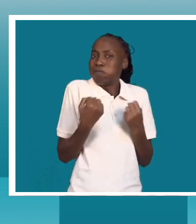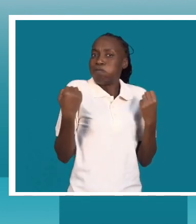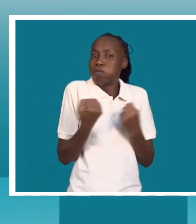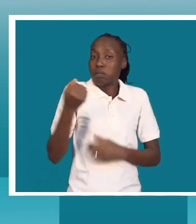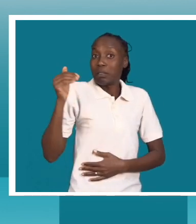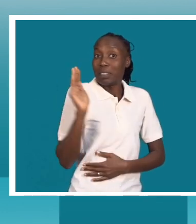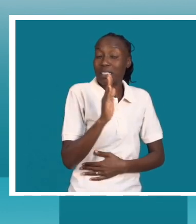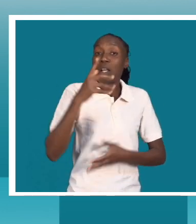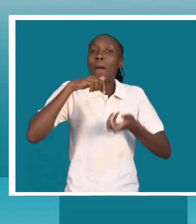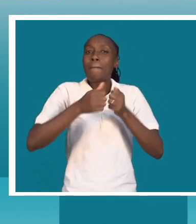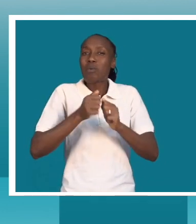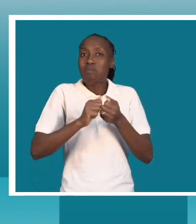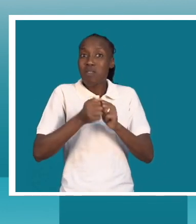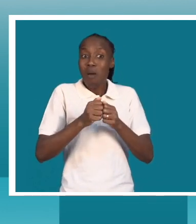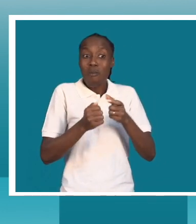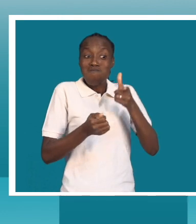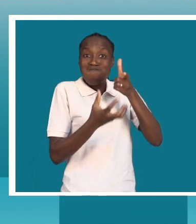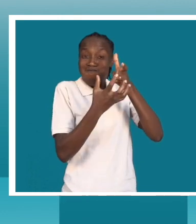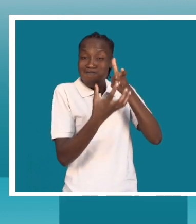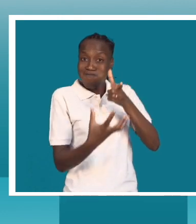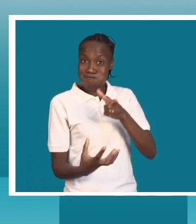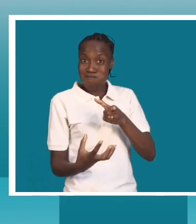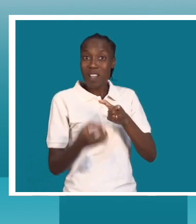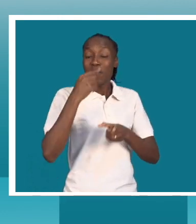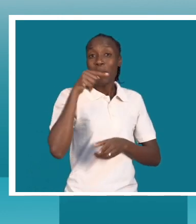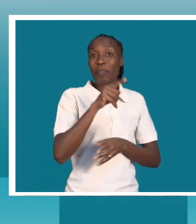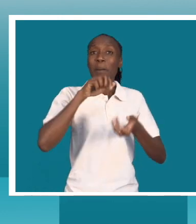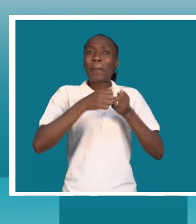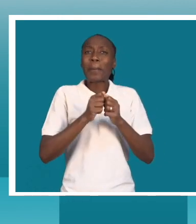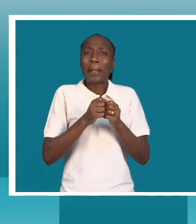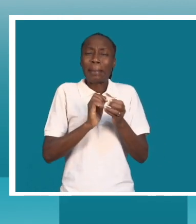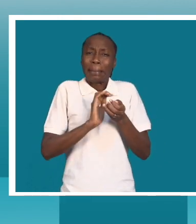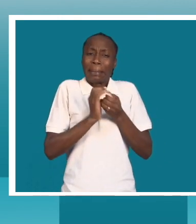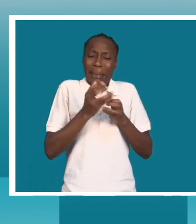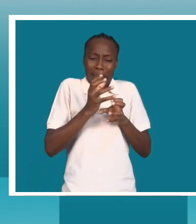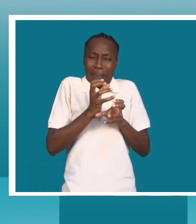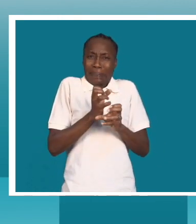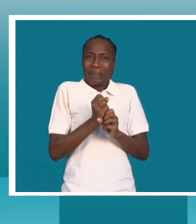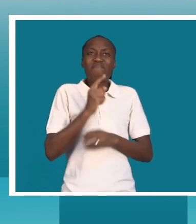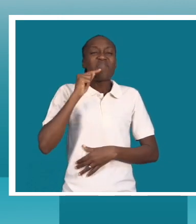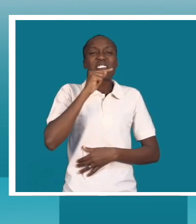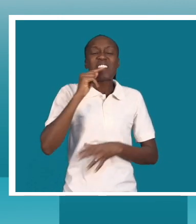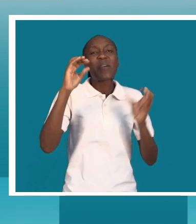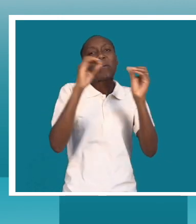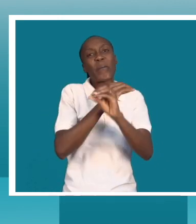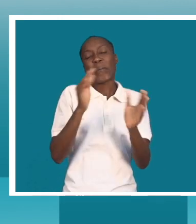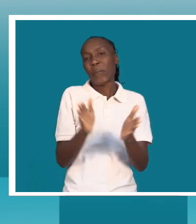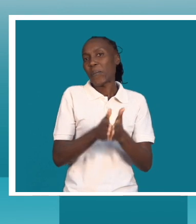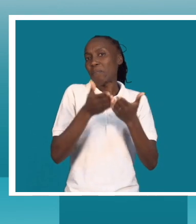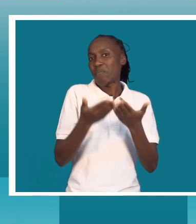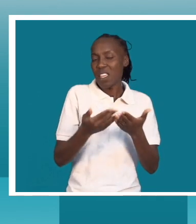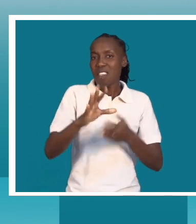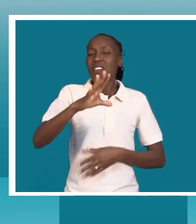quando a hérnia está estrangulada. Isto é, porque ela ficou muito apertada, já não passa sangue, então, ela acaba,